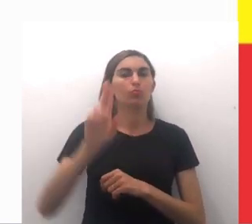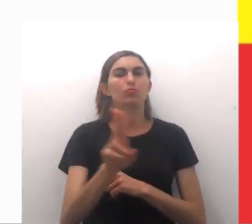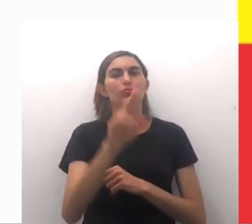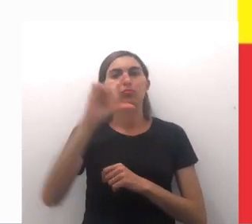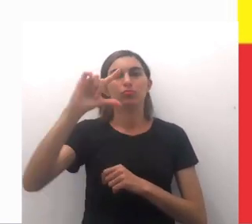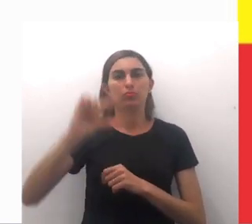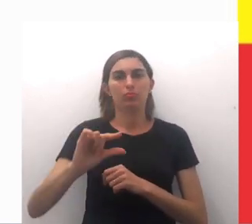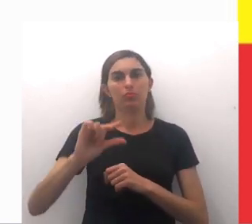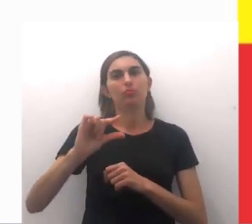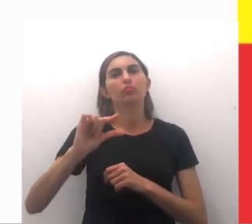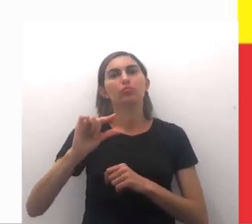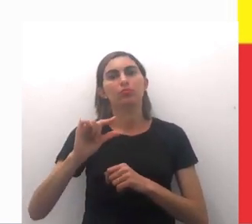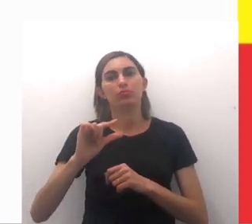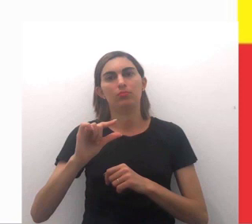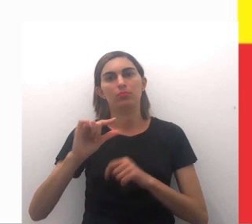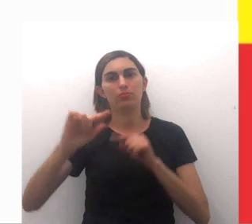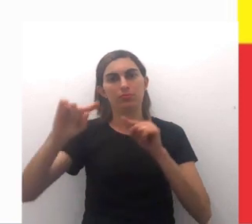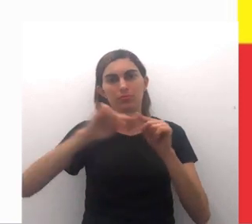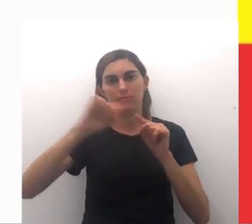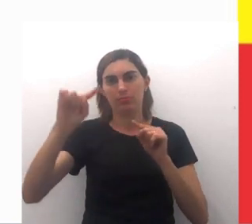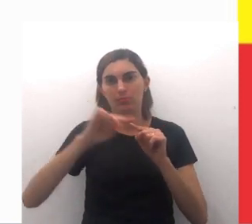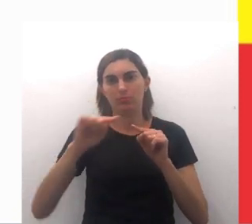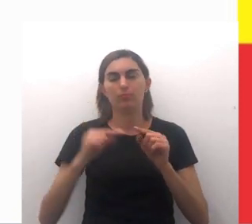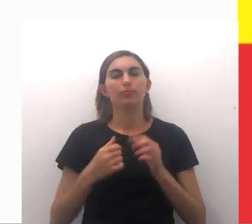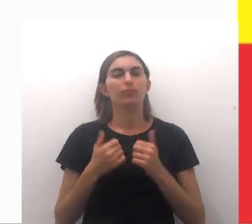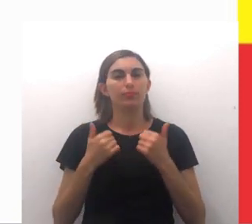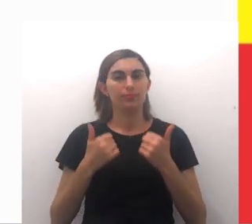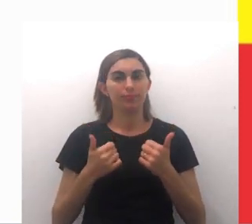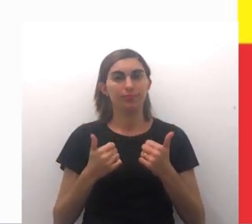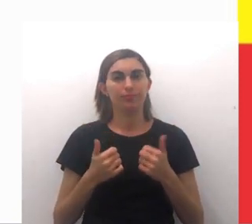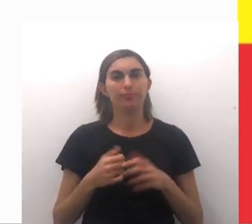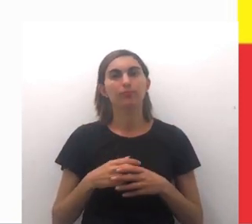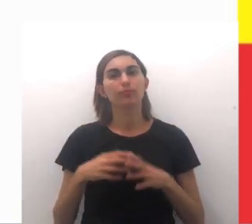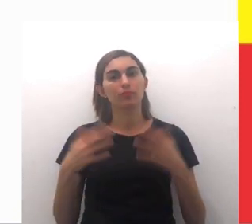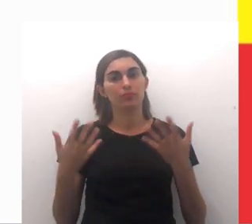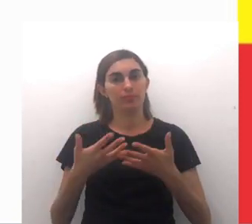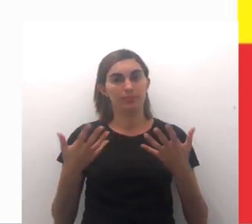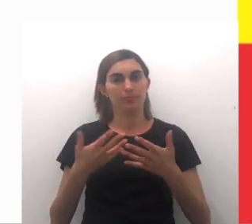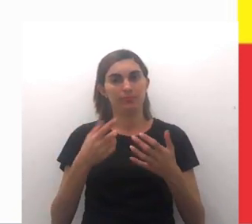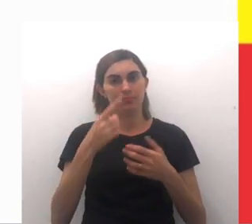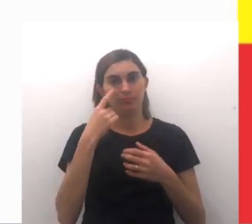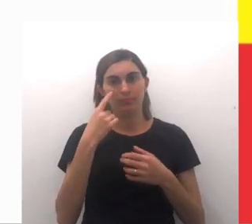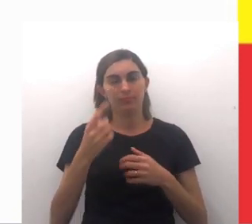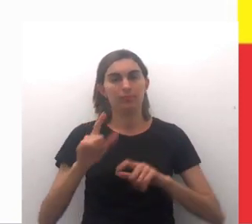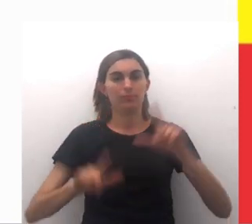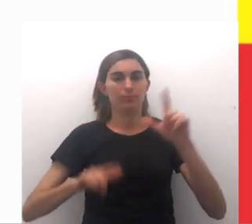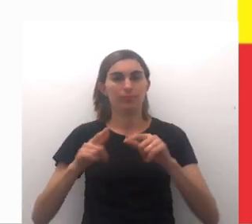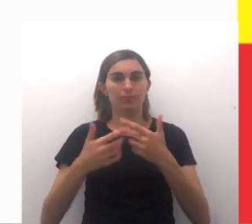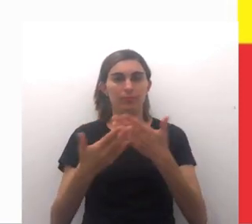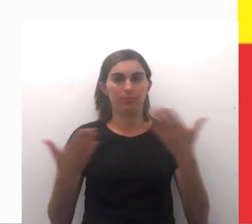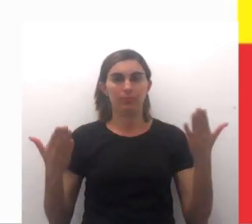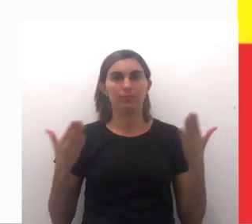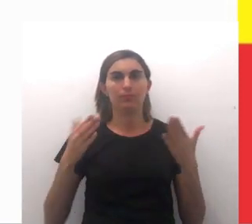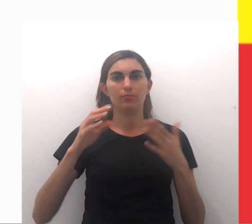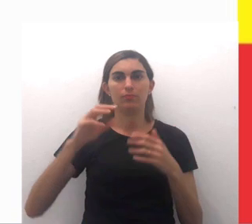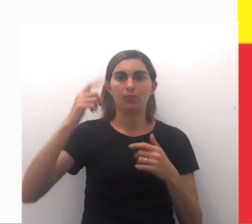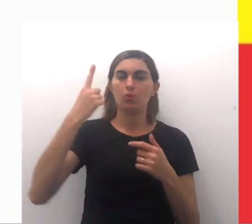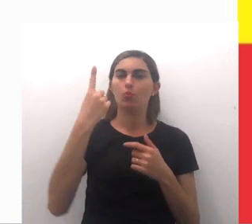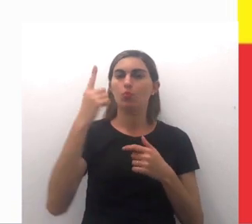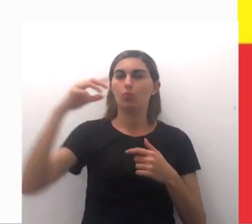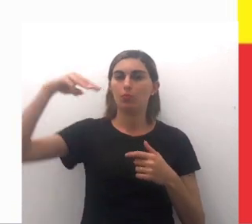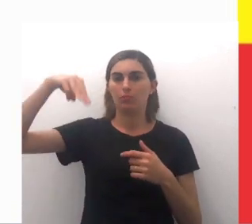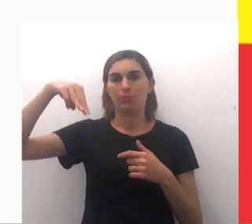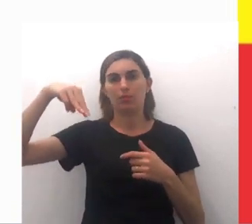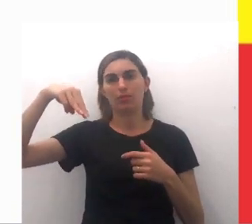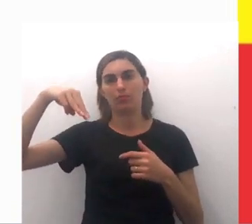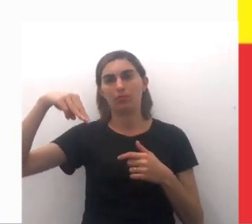tem que ver onde está o líquido e usar essa altura. Beleza? Então, nesse caso aí na tela de vocês, essa altura